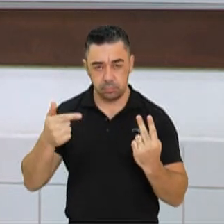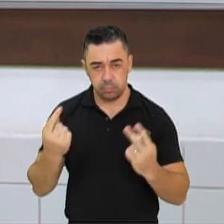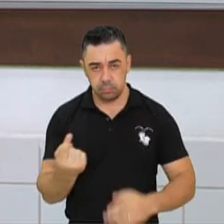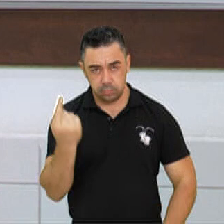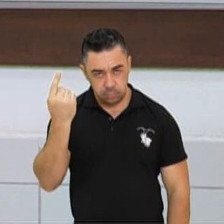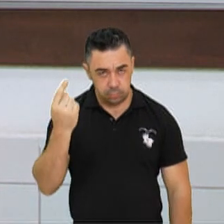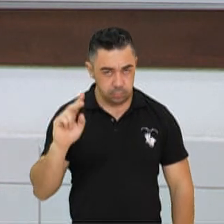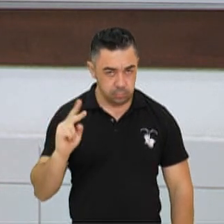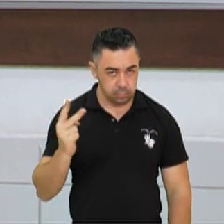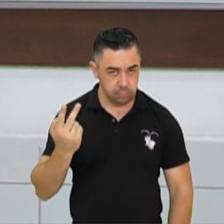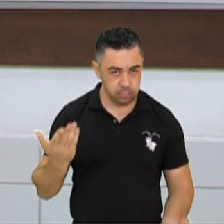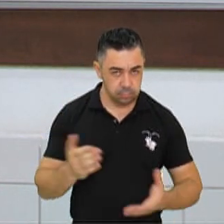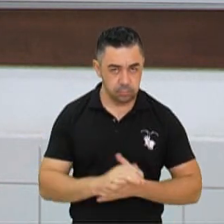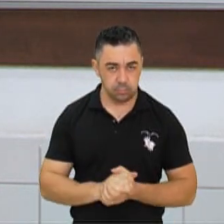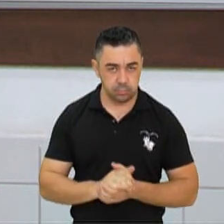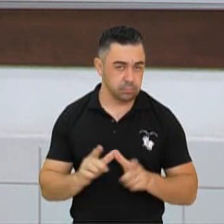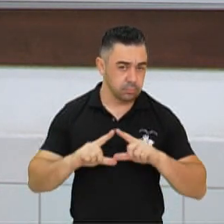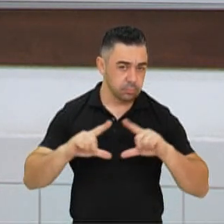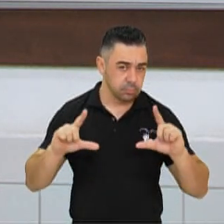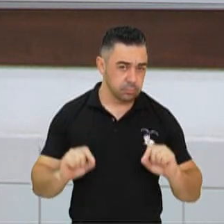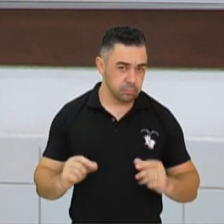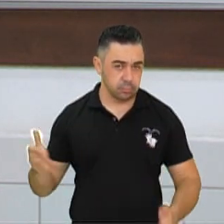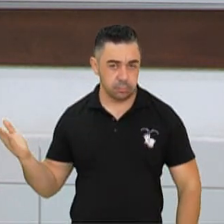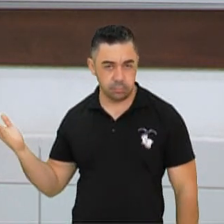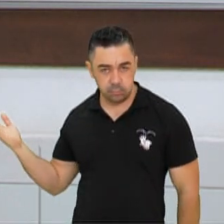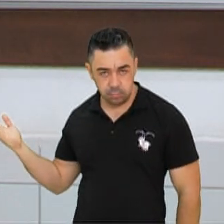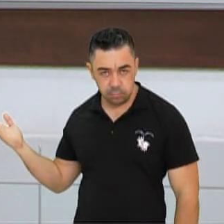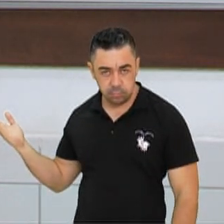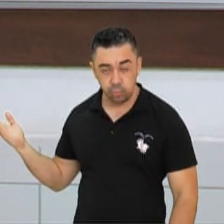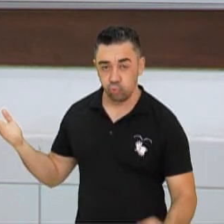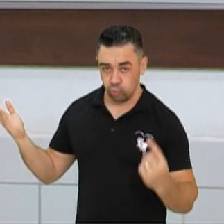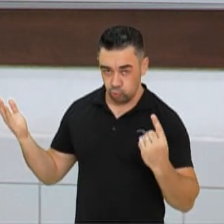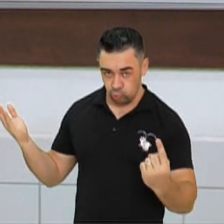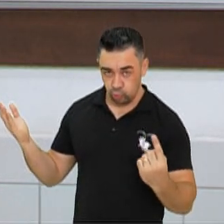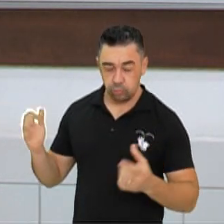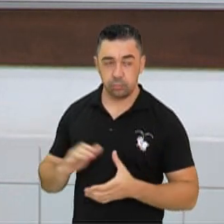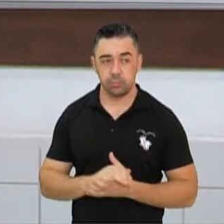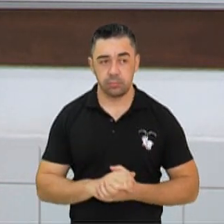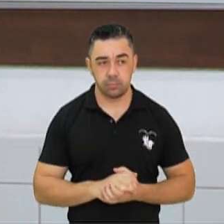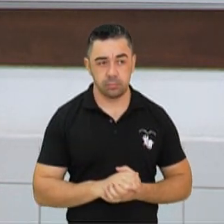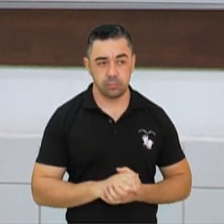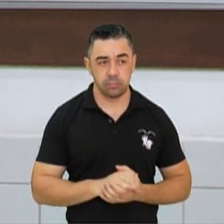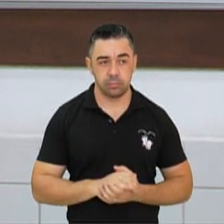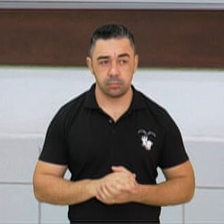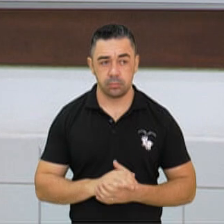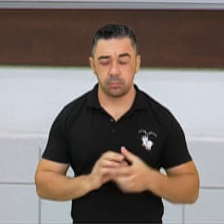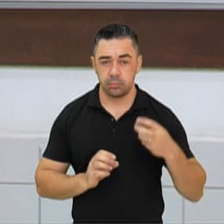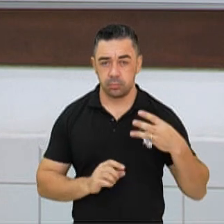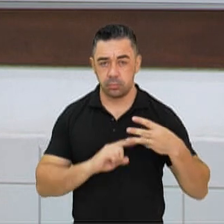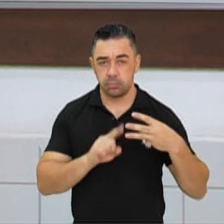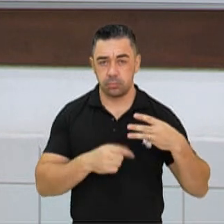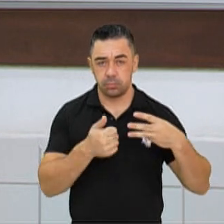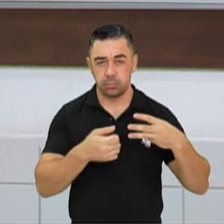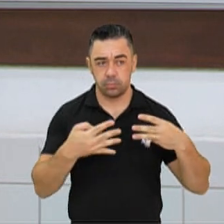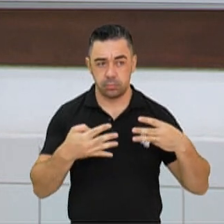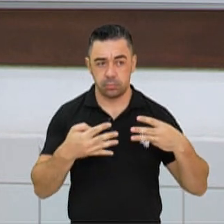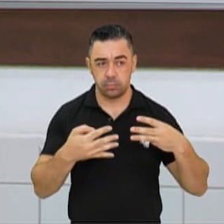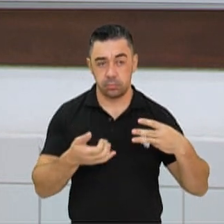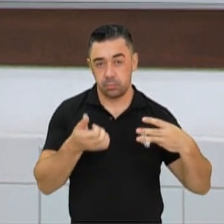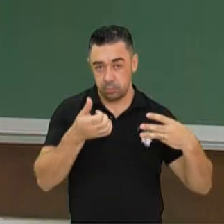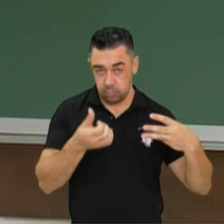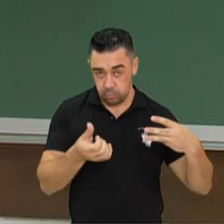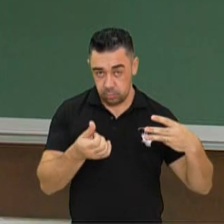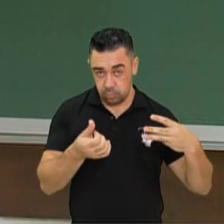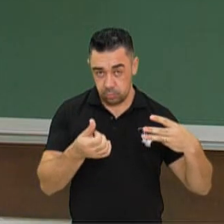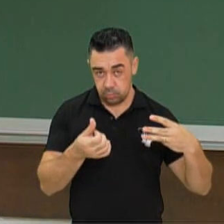cilindro. Então, apliquei a fórmula para o volume do cilindro 1, π 3,14, 6 é o raio